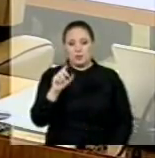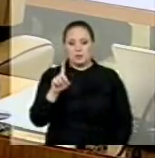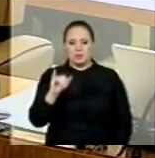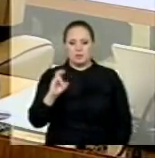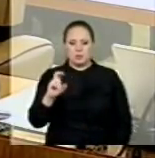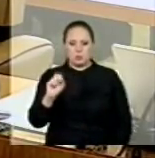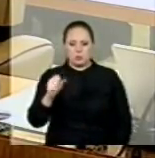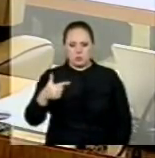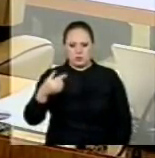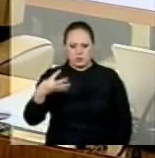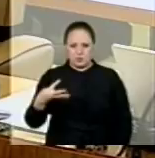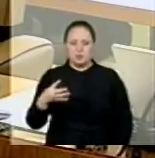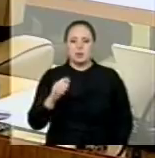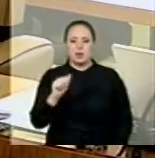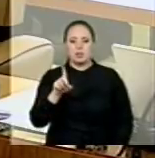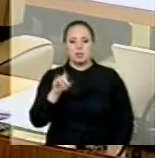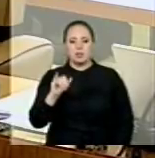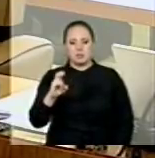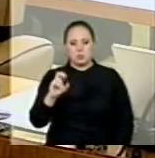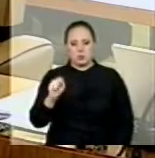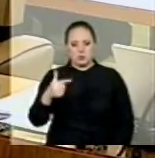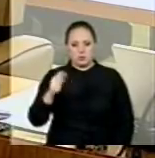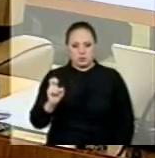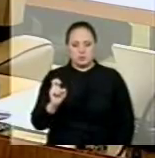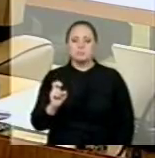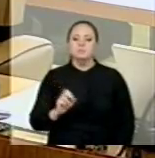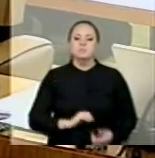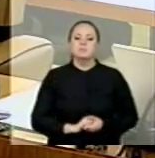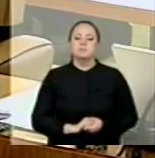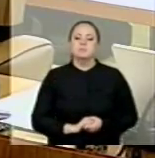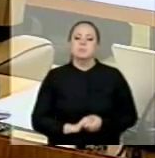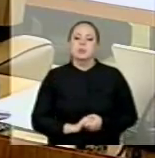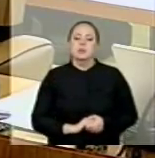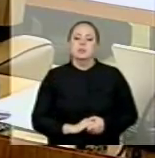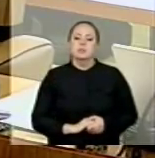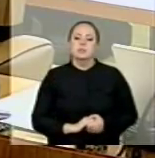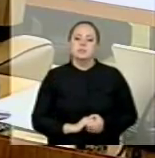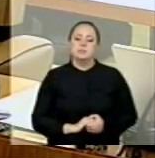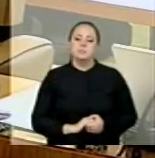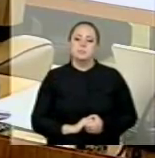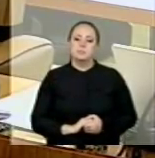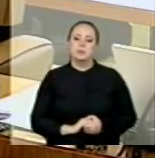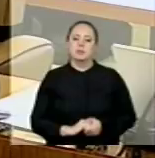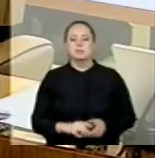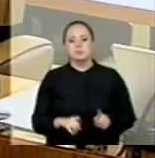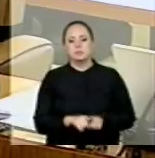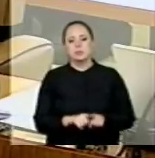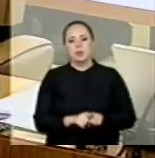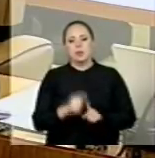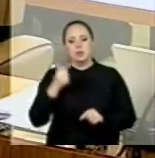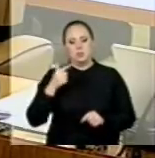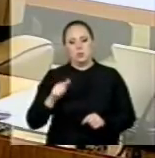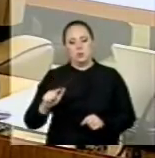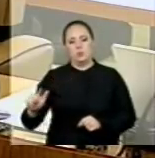5824 quanto na ADI 5825 e, por consequência, por arrastamento das